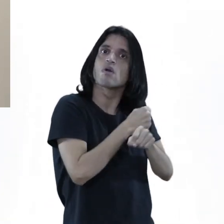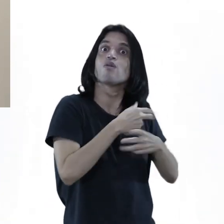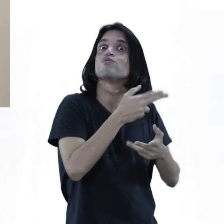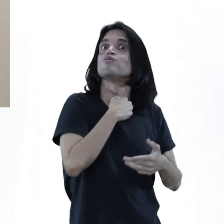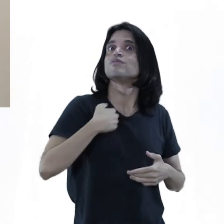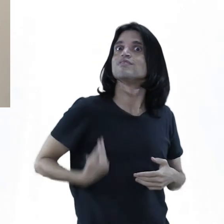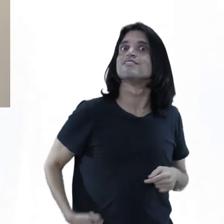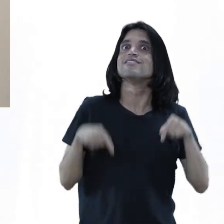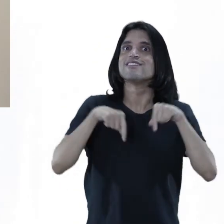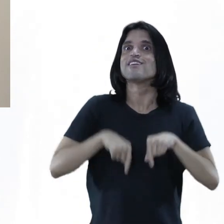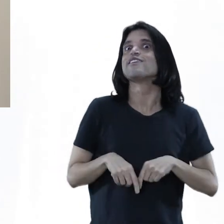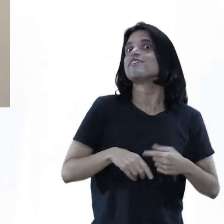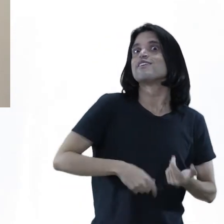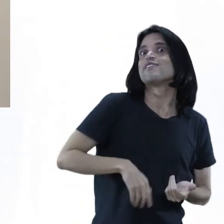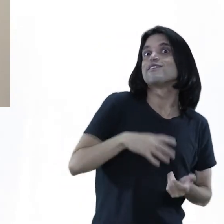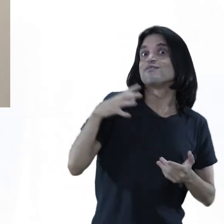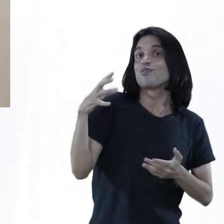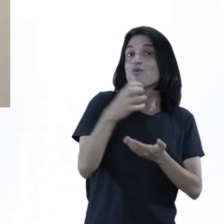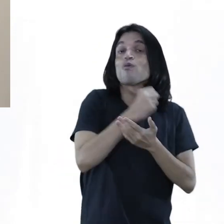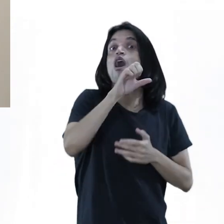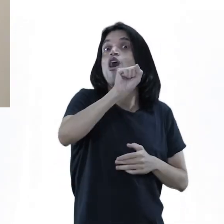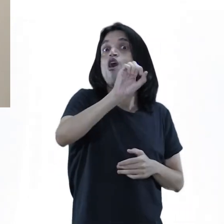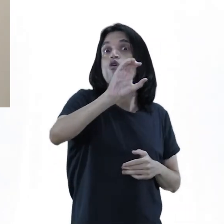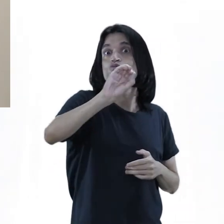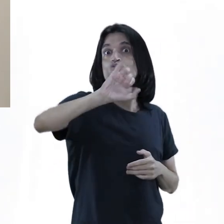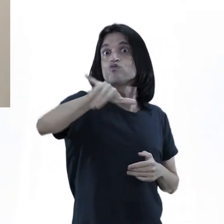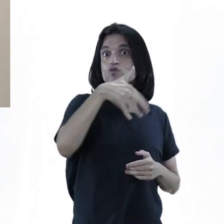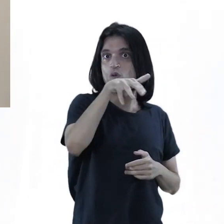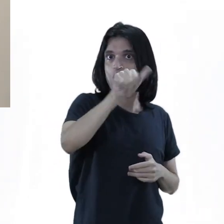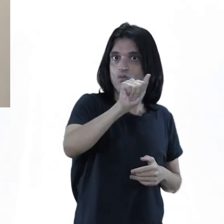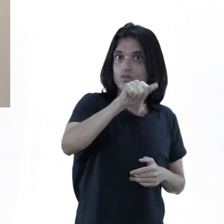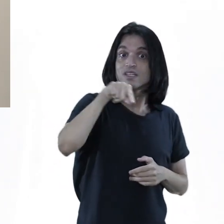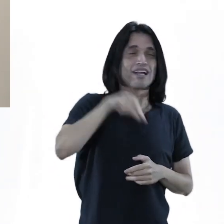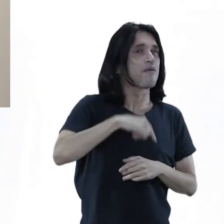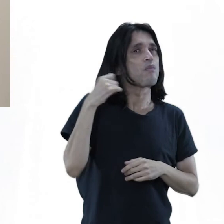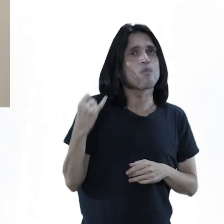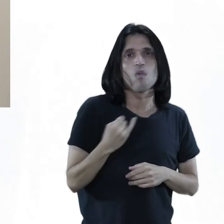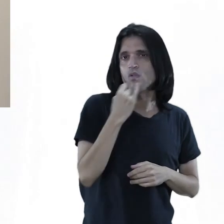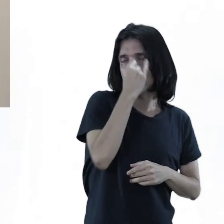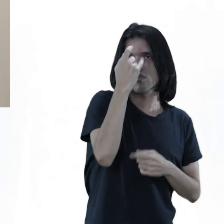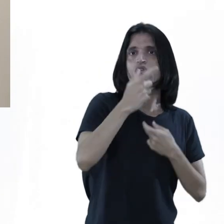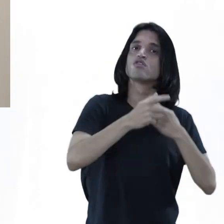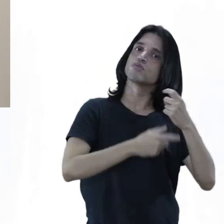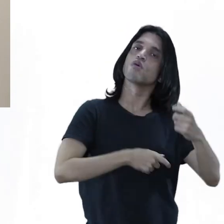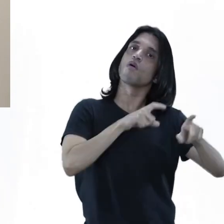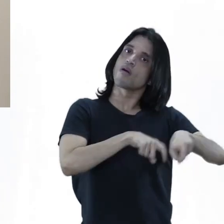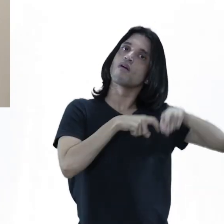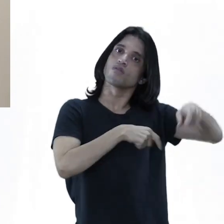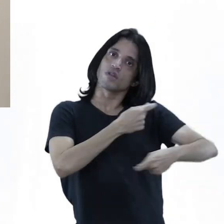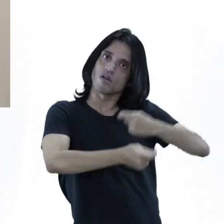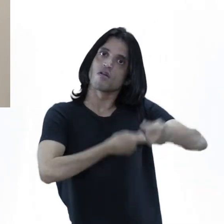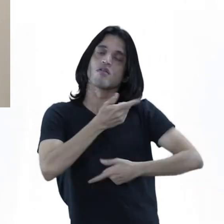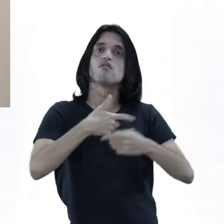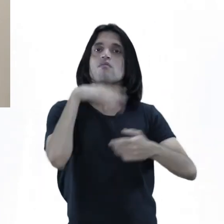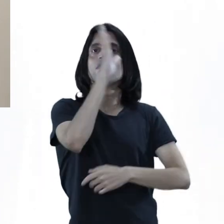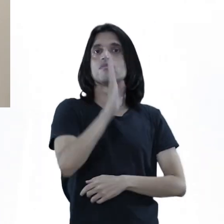dominando principalmente a soja, que é muito importante para a economia e para o agronegócio brasileiro. Isso tudo faz